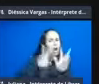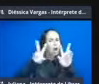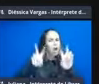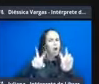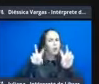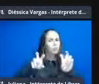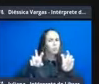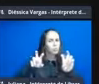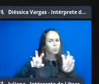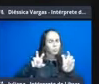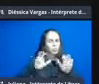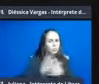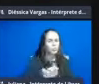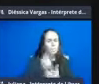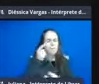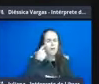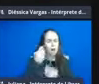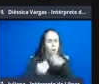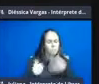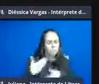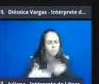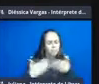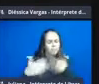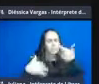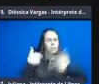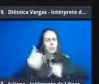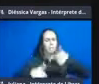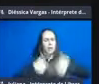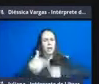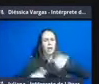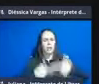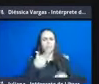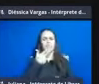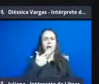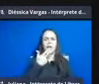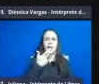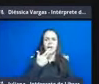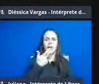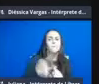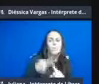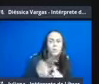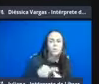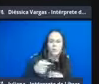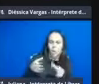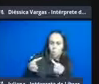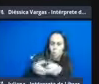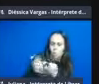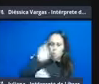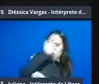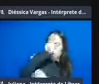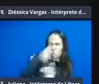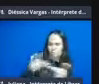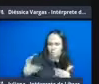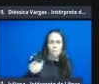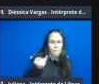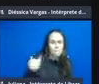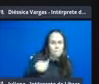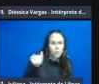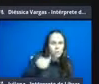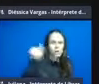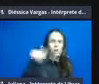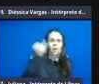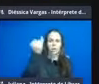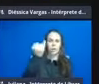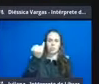pensar, né, em como desenvolver o trabalho, trazendo um pouquinho a importância do grupo, a importância desses insetos nos processos de